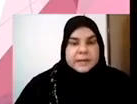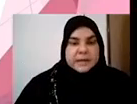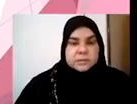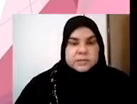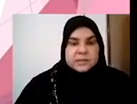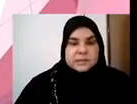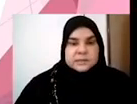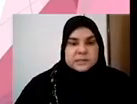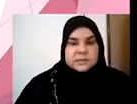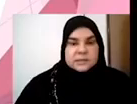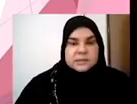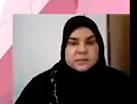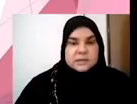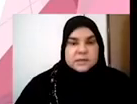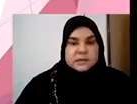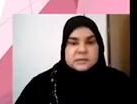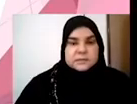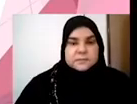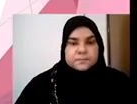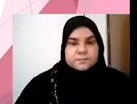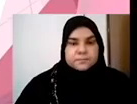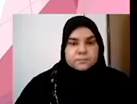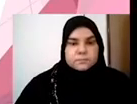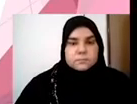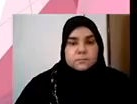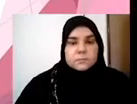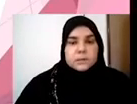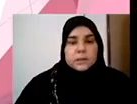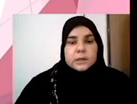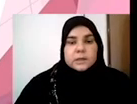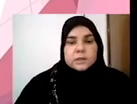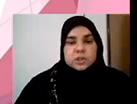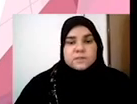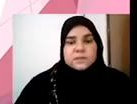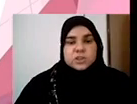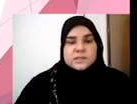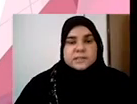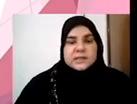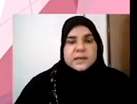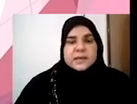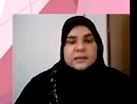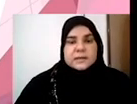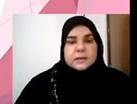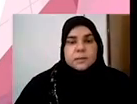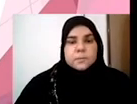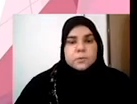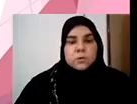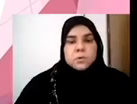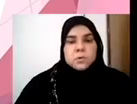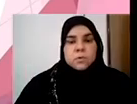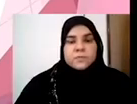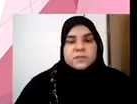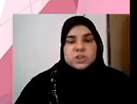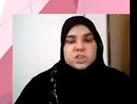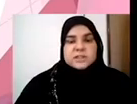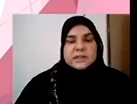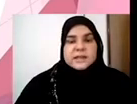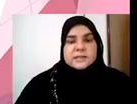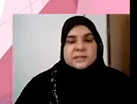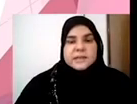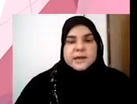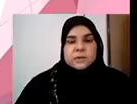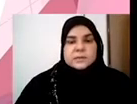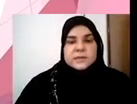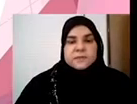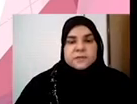se eu pegasse o 166 e dividisse ele por 1 com